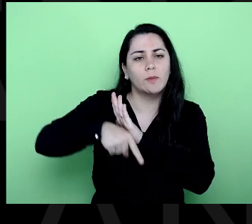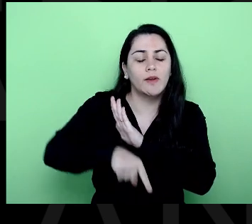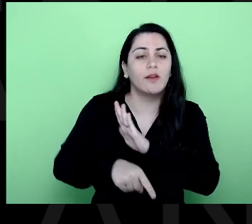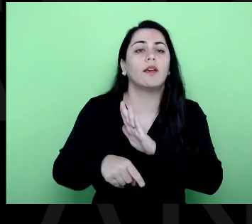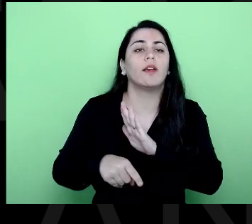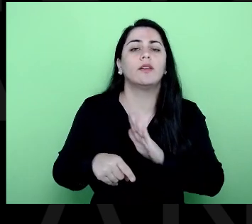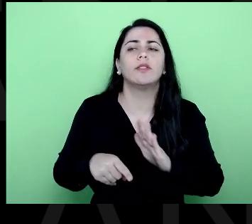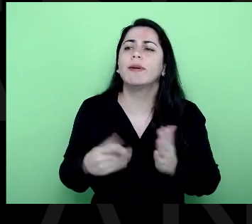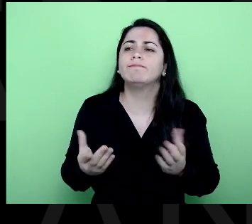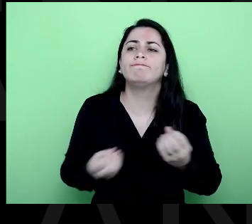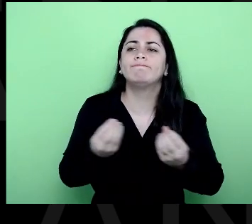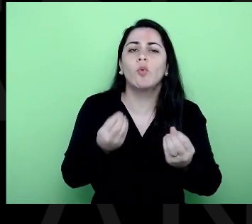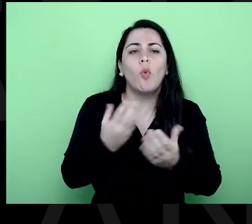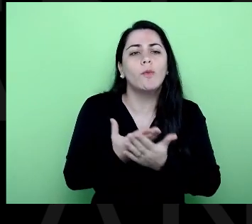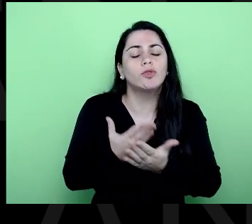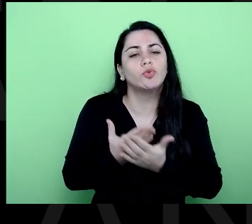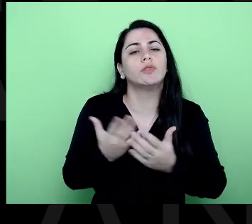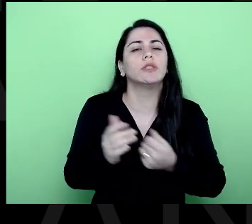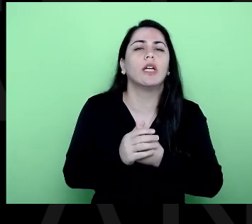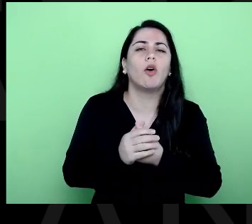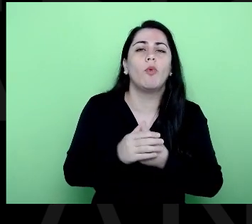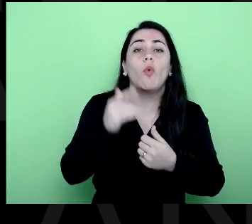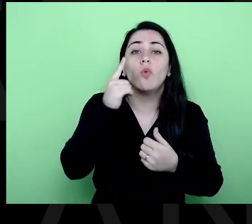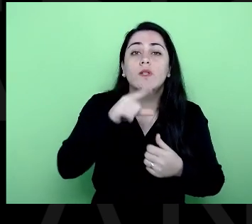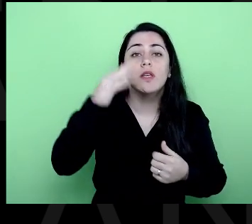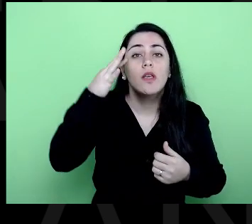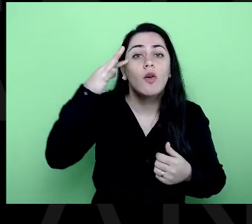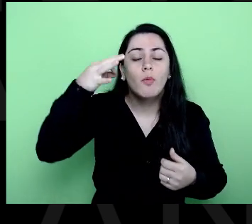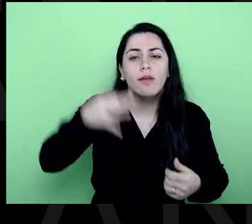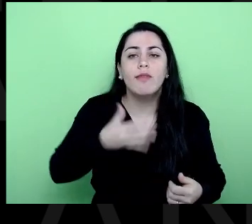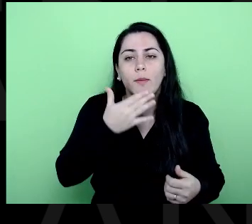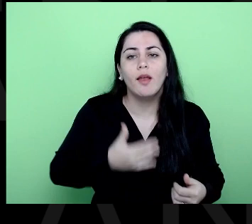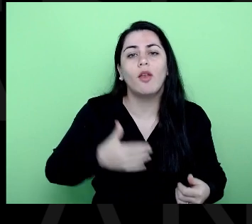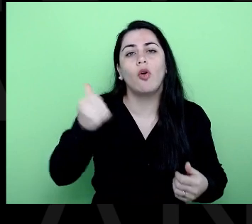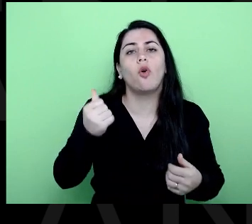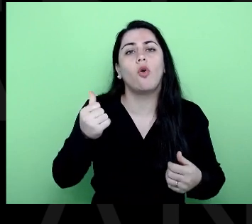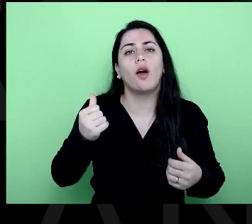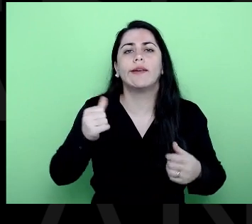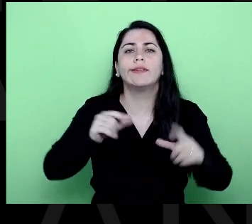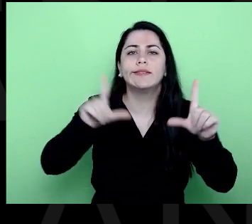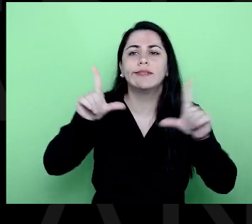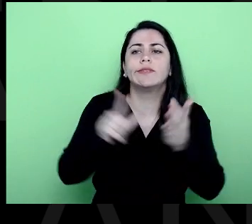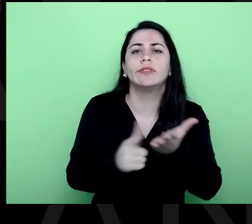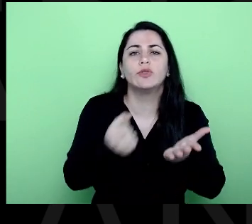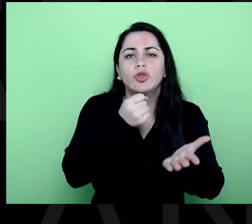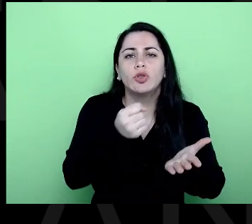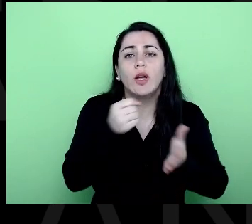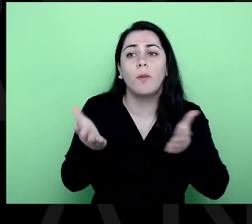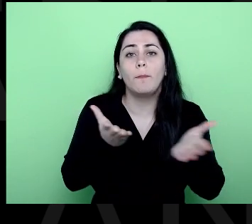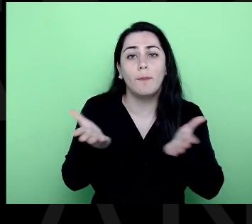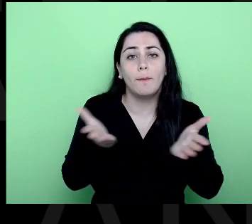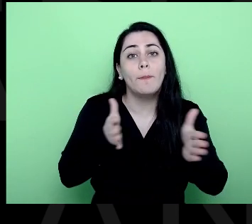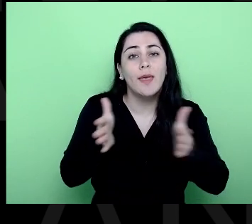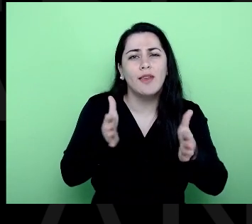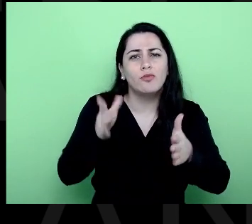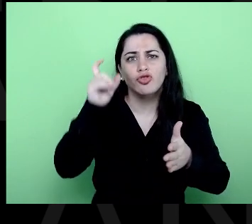Como estudar isso mais a fundo, como compreender melhor como a imprensa se coloca nos momentos de crise no Brasil